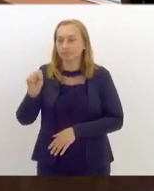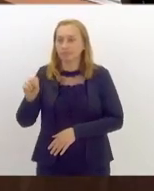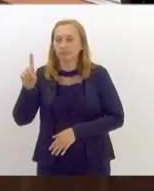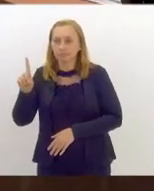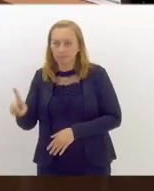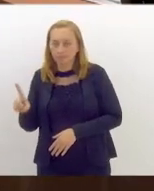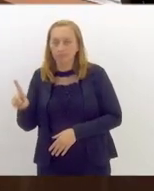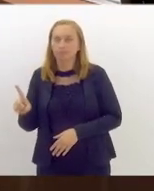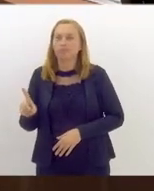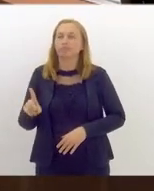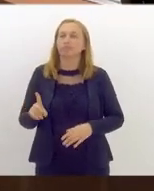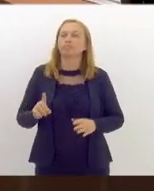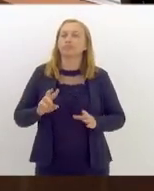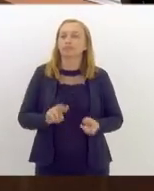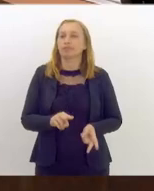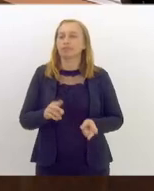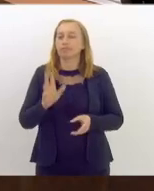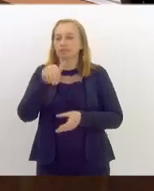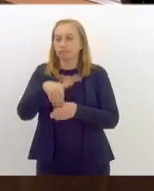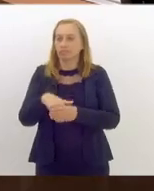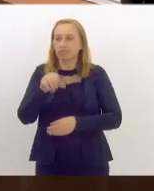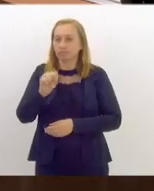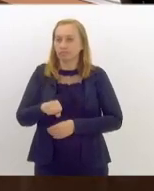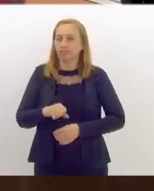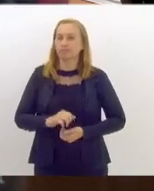encaminhe o voto sim